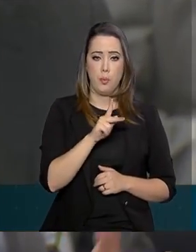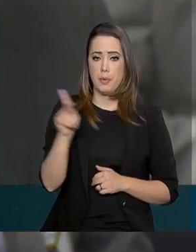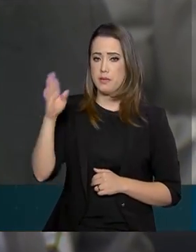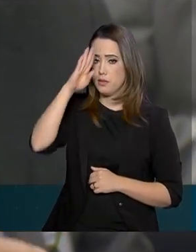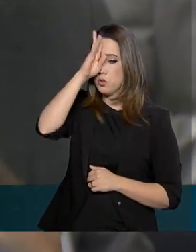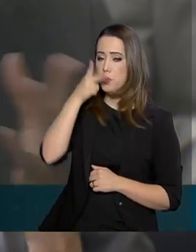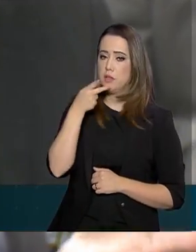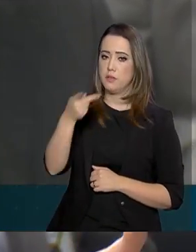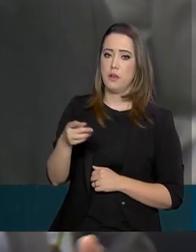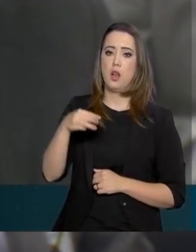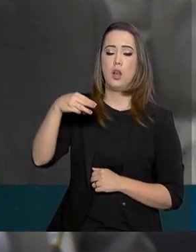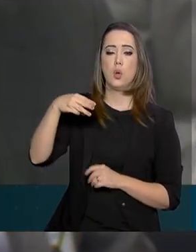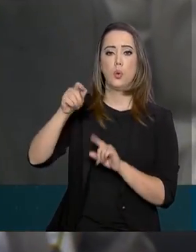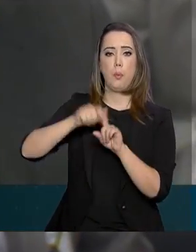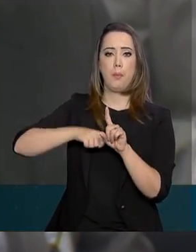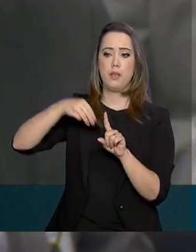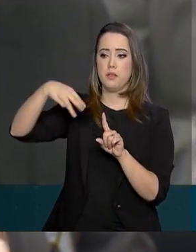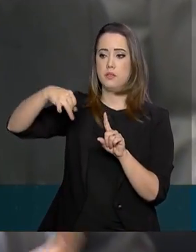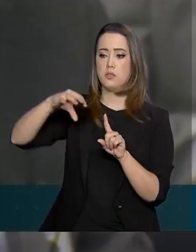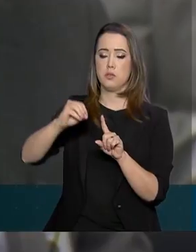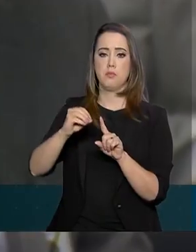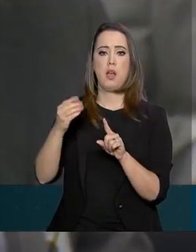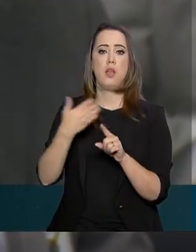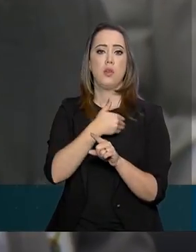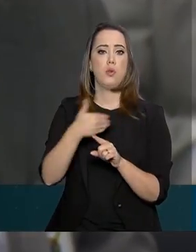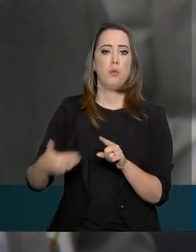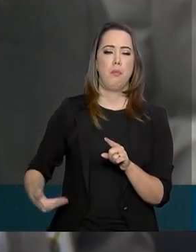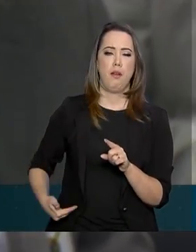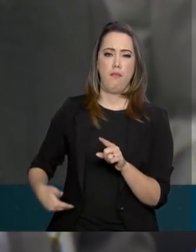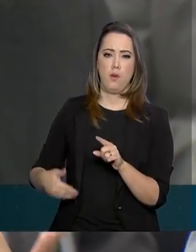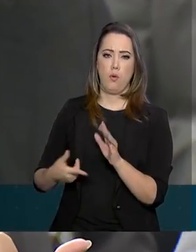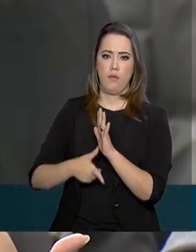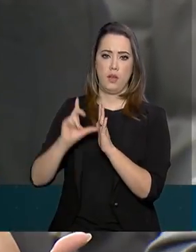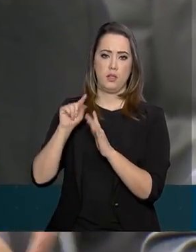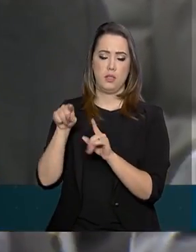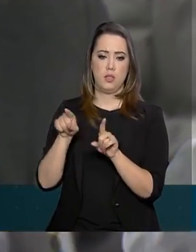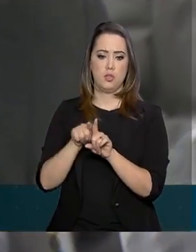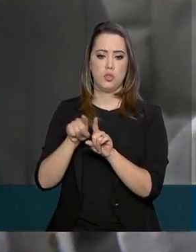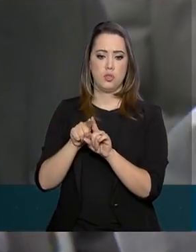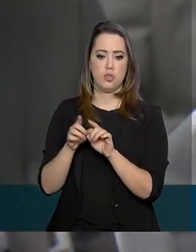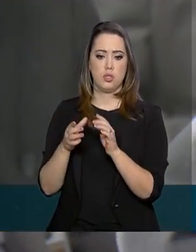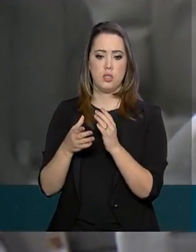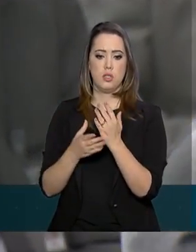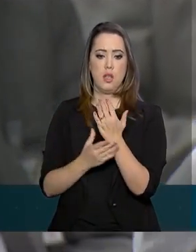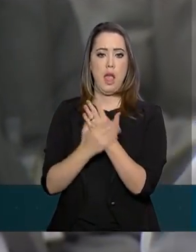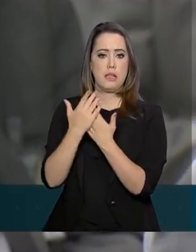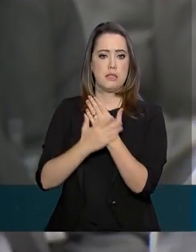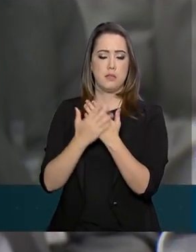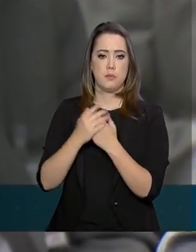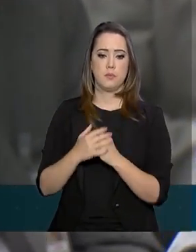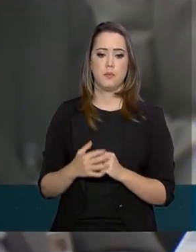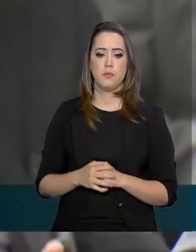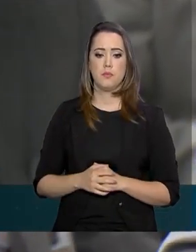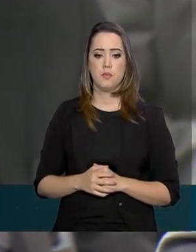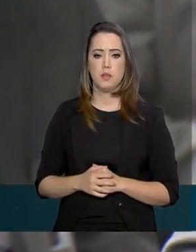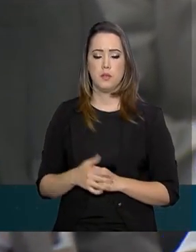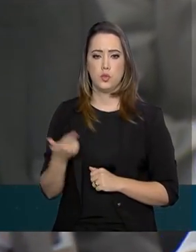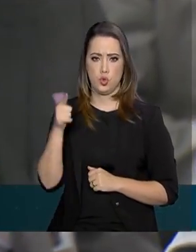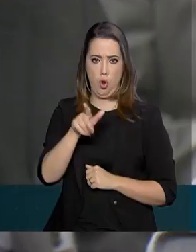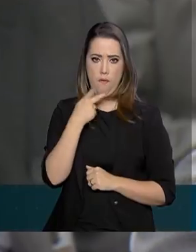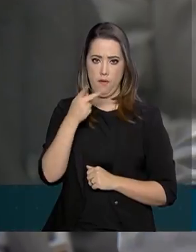tinha na história as mãos sujas de sangue e agora um pouco mais próximo do microfone cavaco quer que eu repita